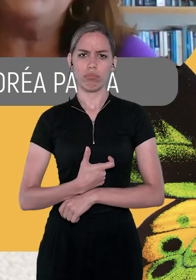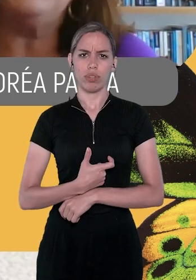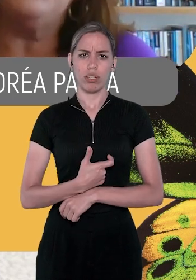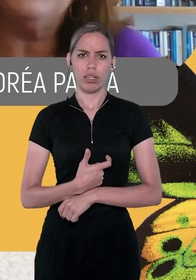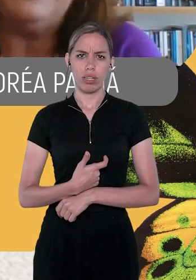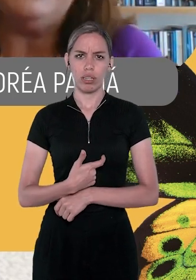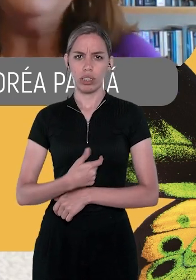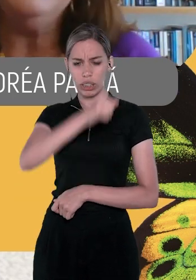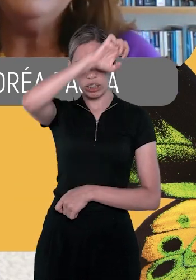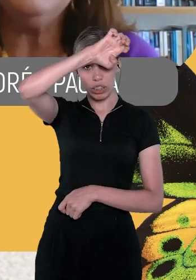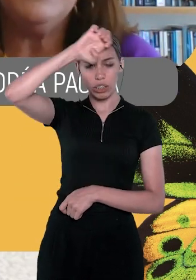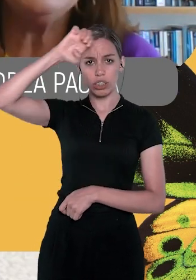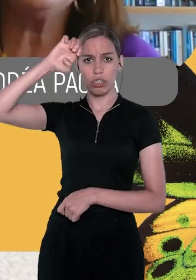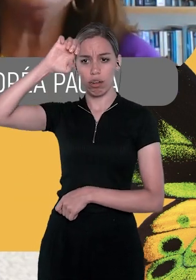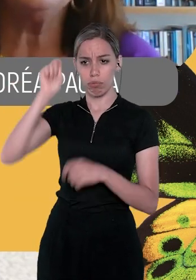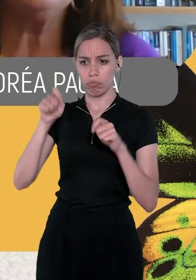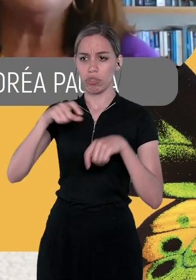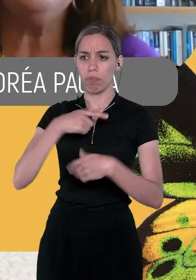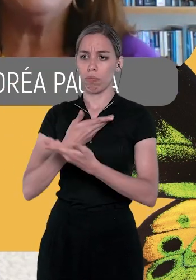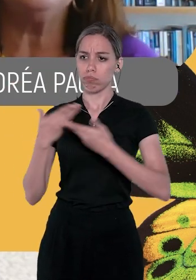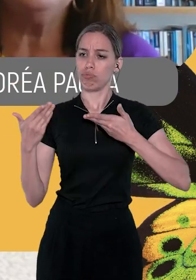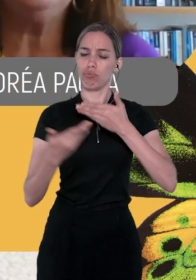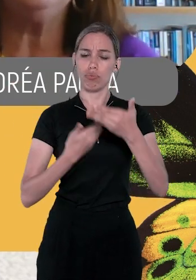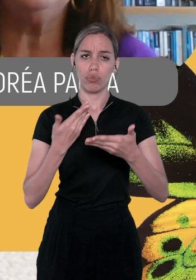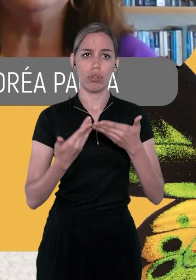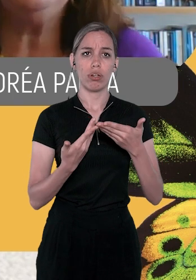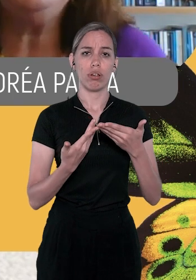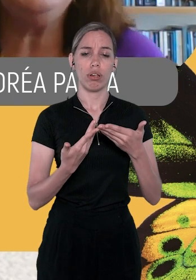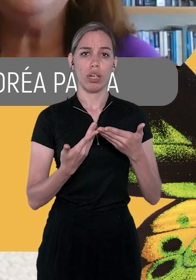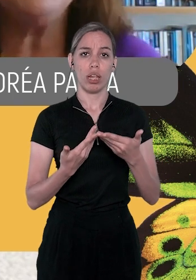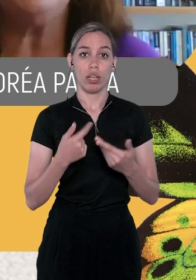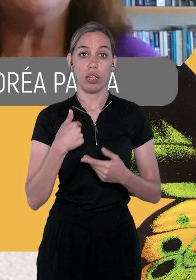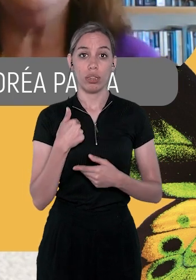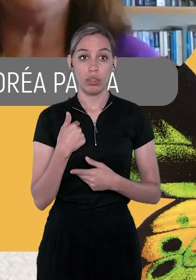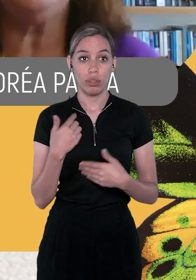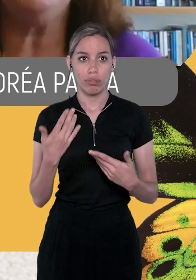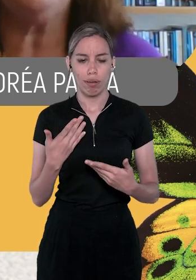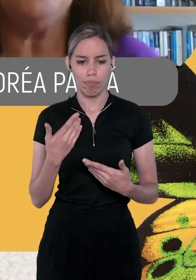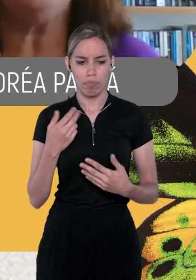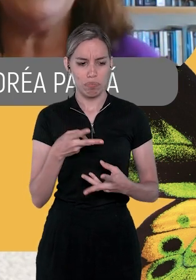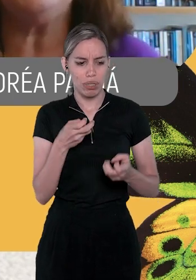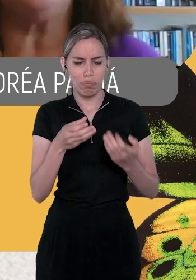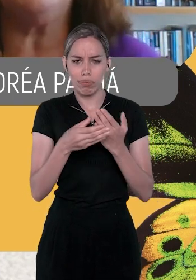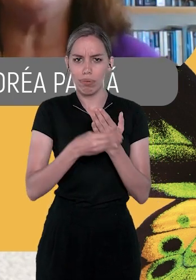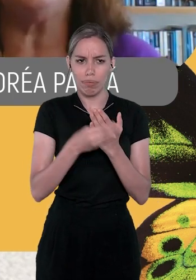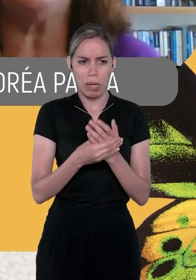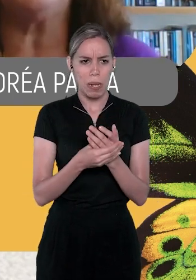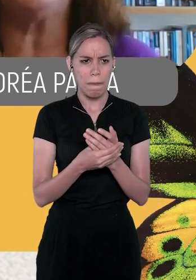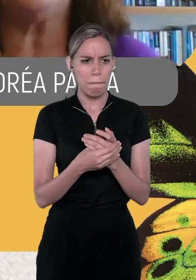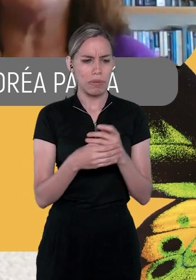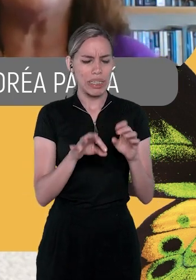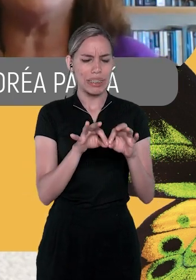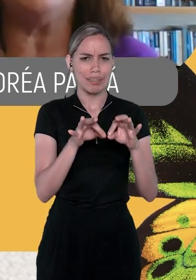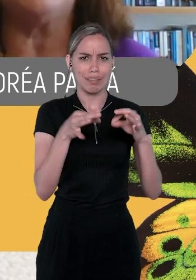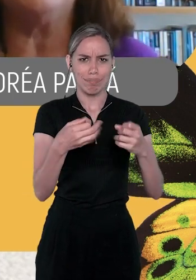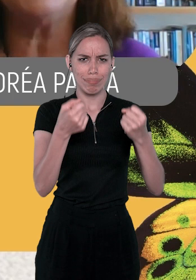forma de dialogar. Então, essas questões, para mim, ficaram muito, muito visíveis no livro e muito comovente a maneira com que você